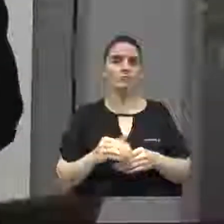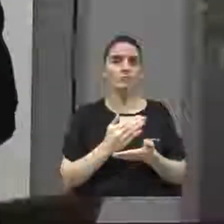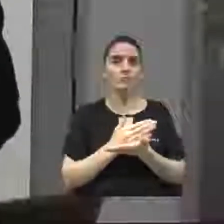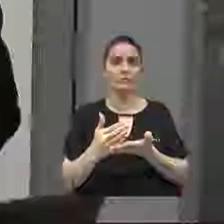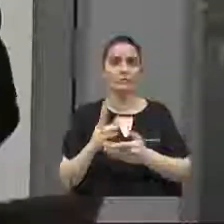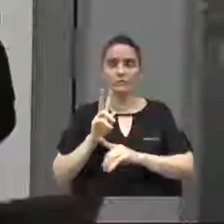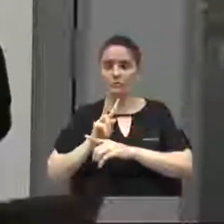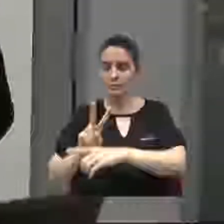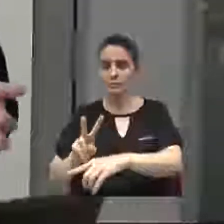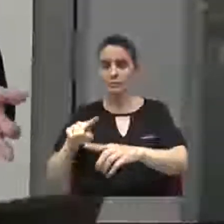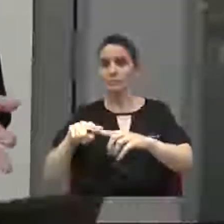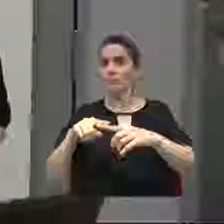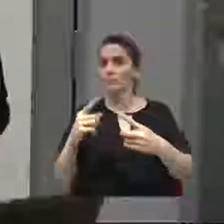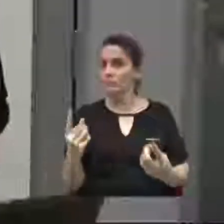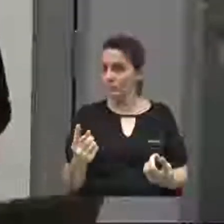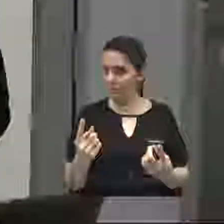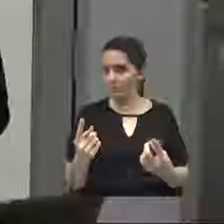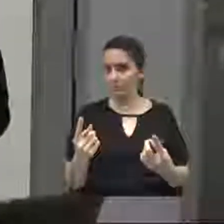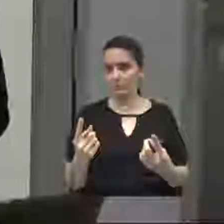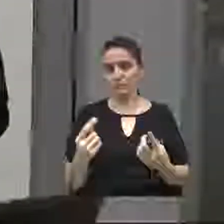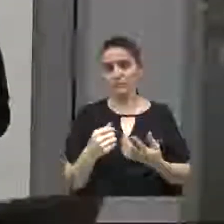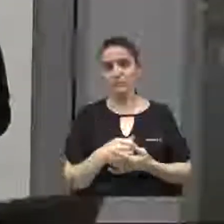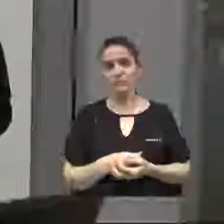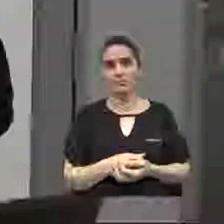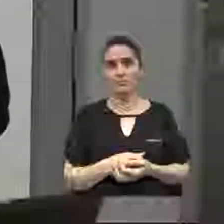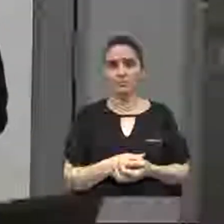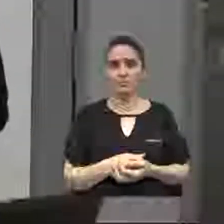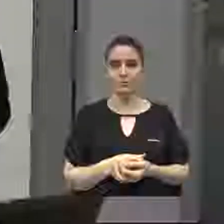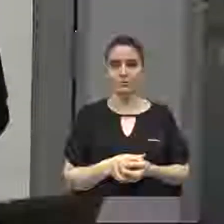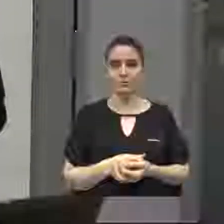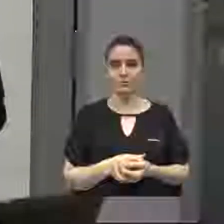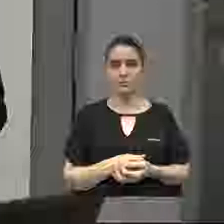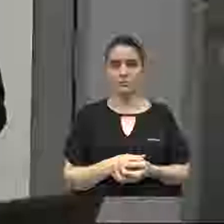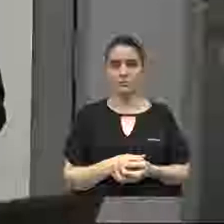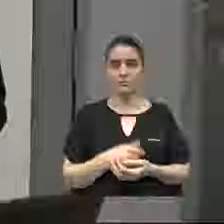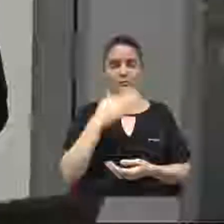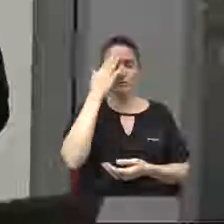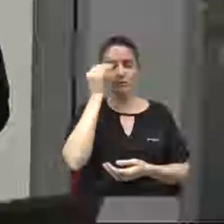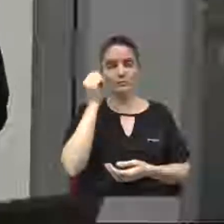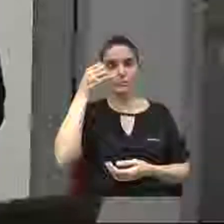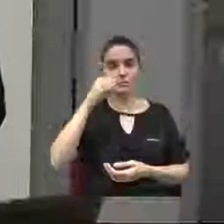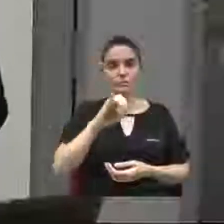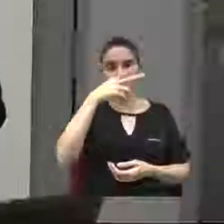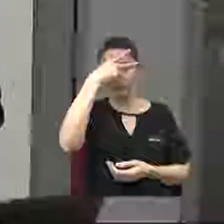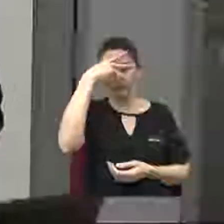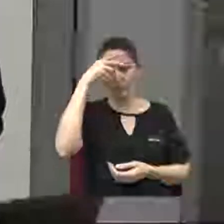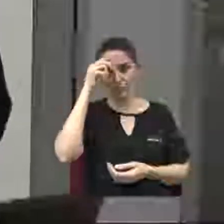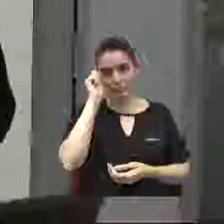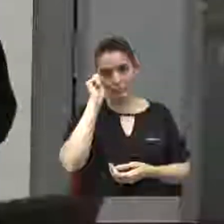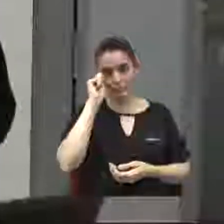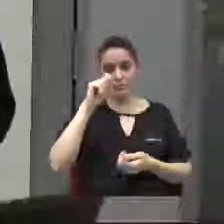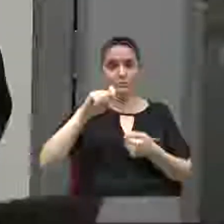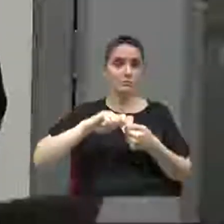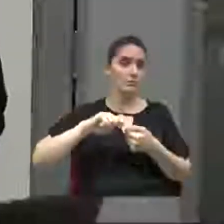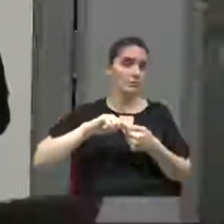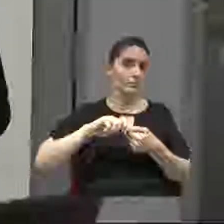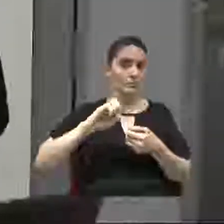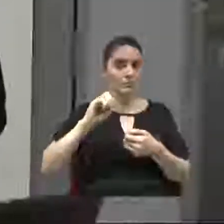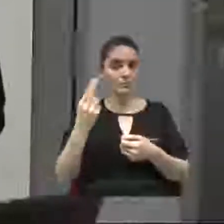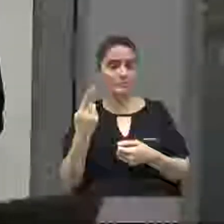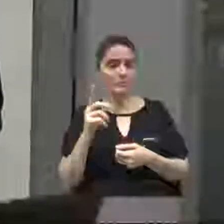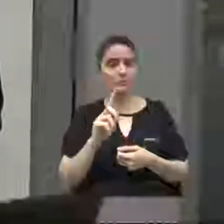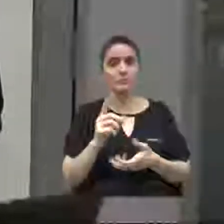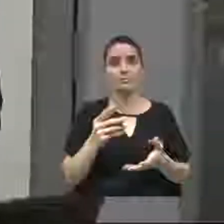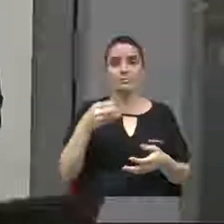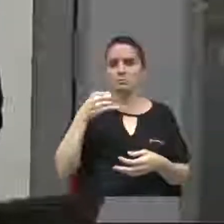requerimento baseia-se exclusivamente nisso. Saber do Poder Executivo quais são as medidas que estão sendo adotadas, né? Se